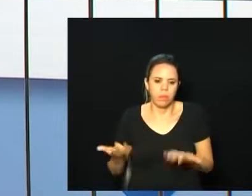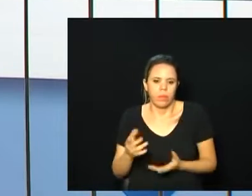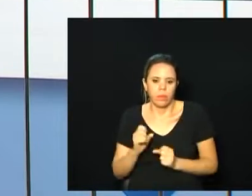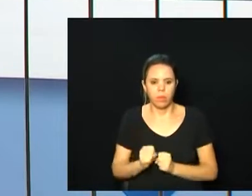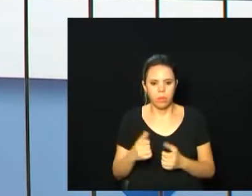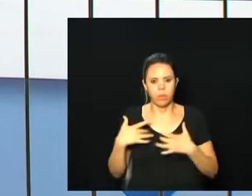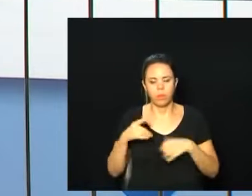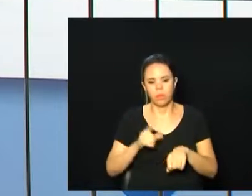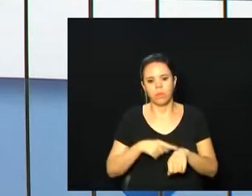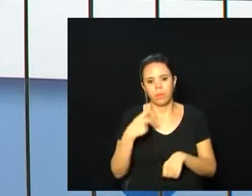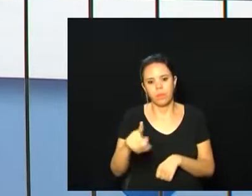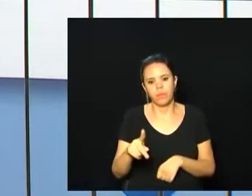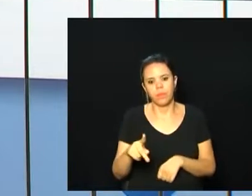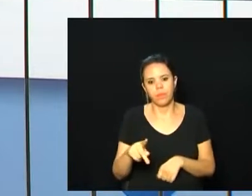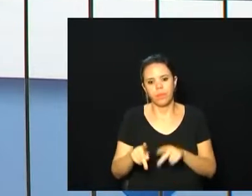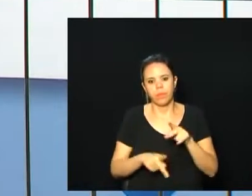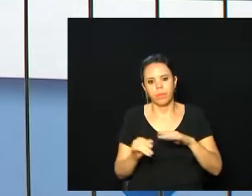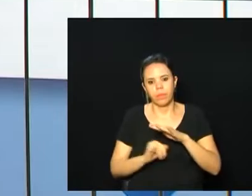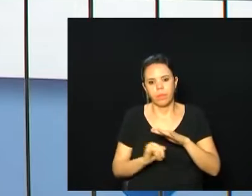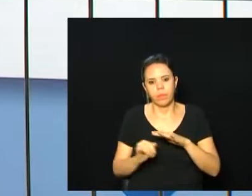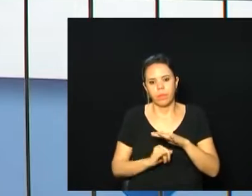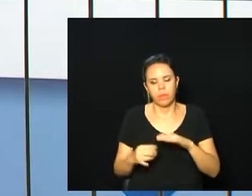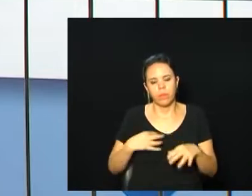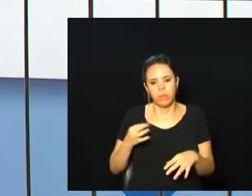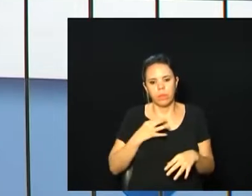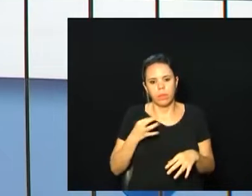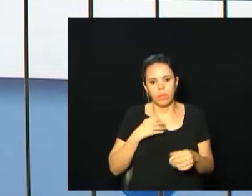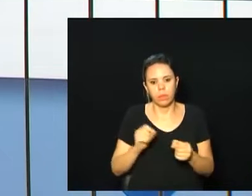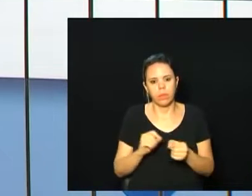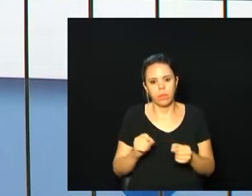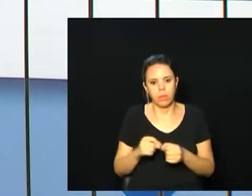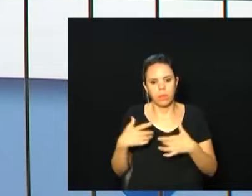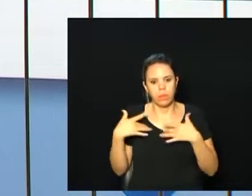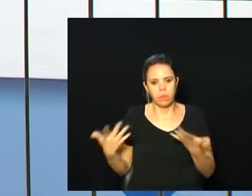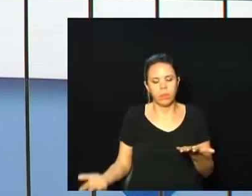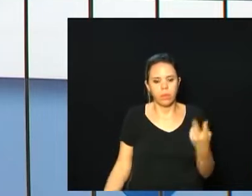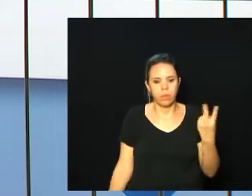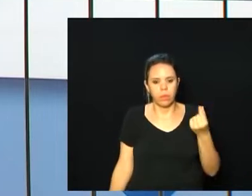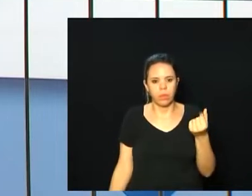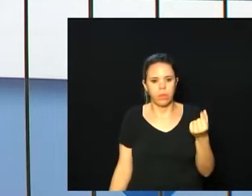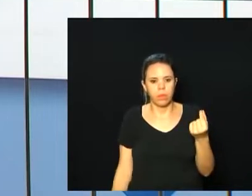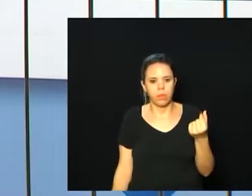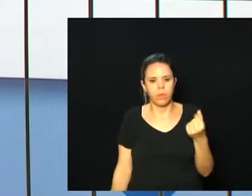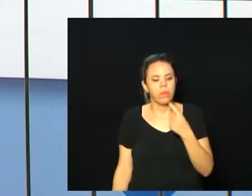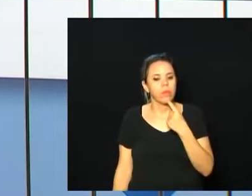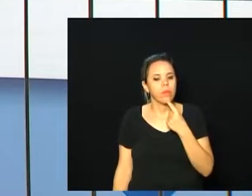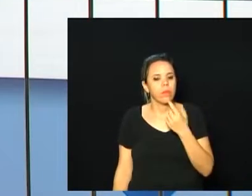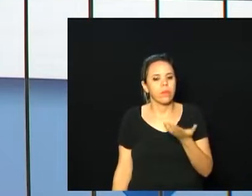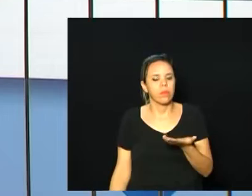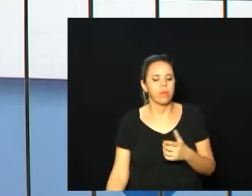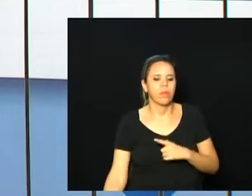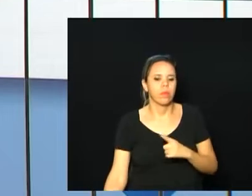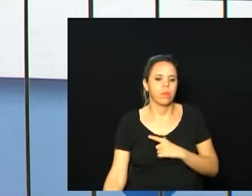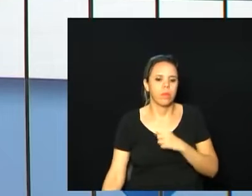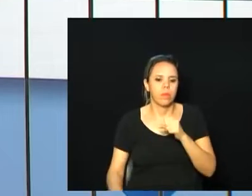pode doar o seu tempo, para algumas entidades doar uma roupa ou fazer até doação em valores. No caso de Campinas, a gente tem